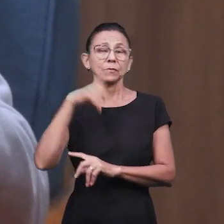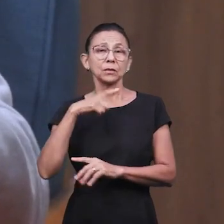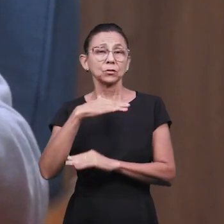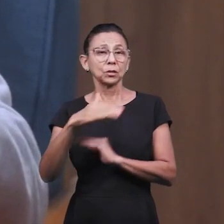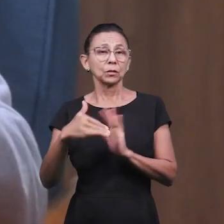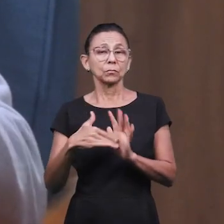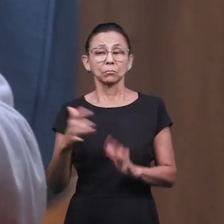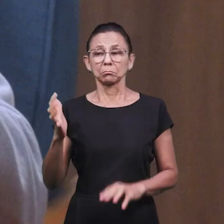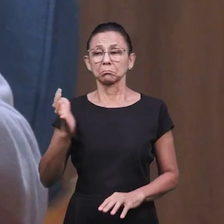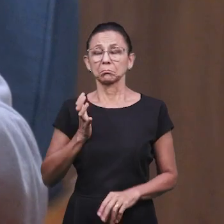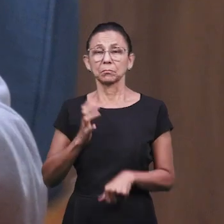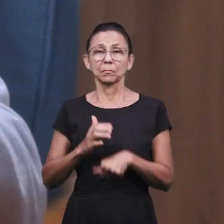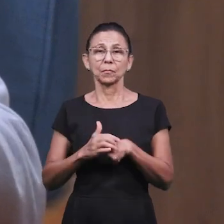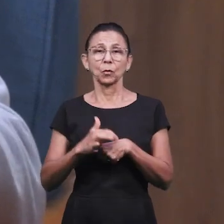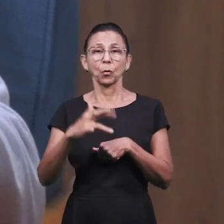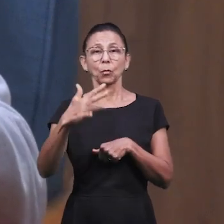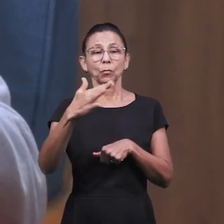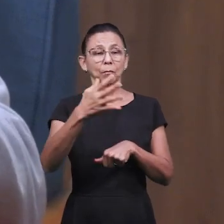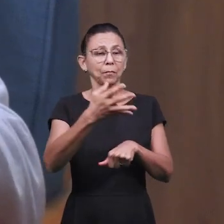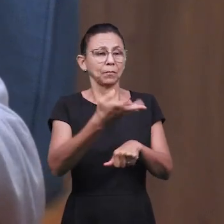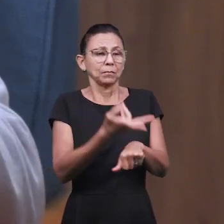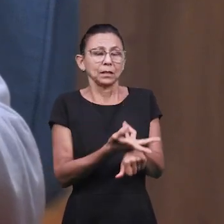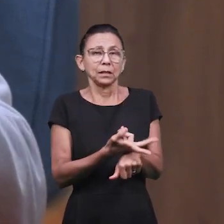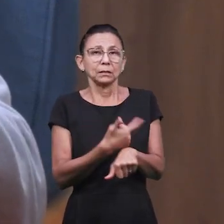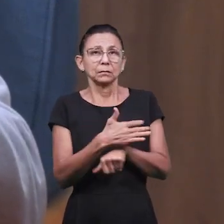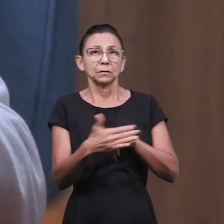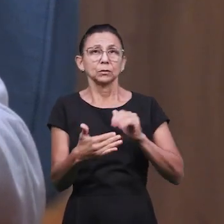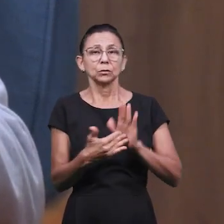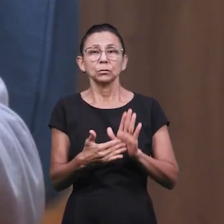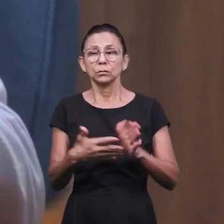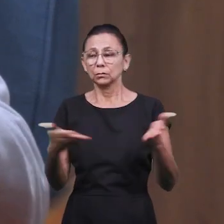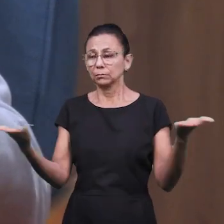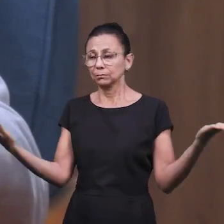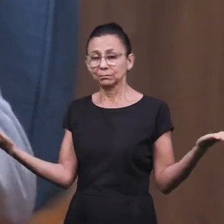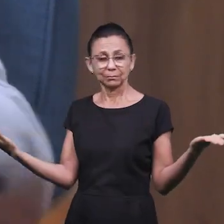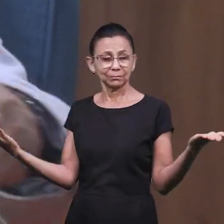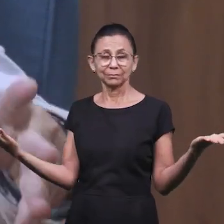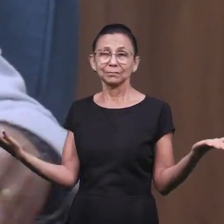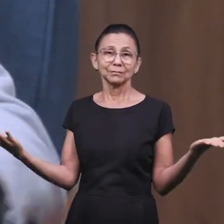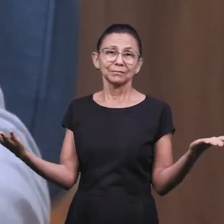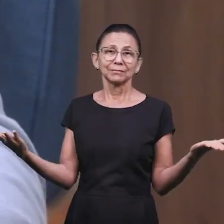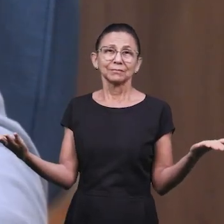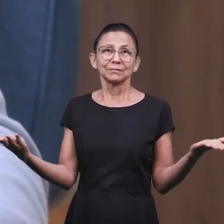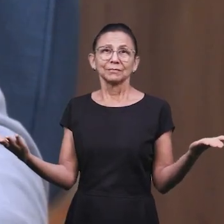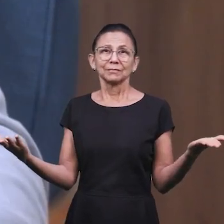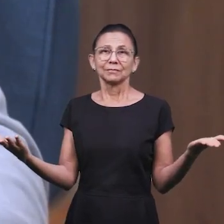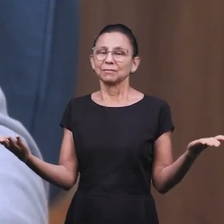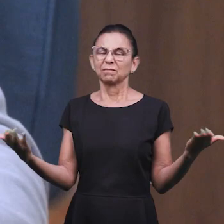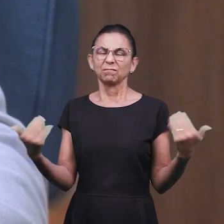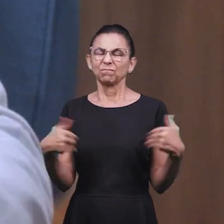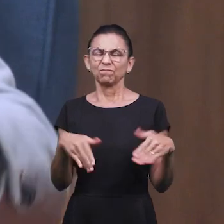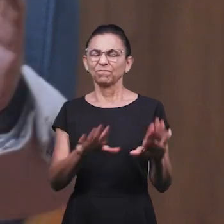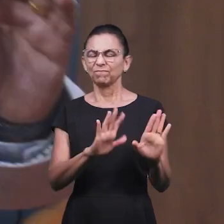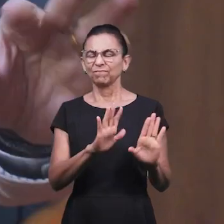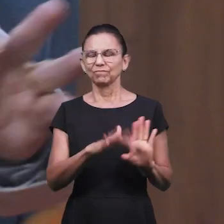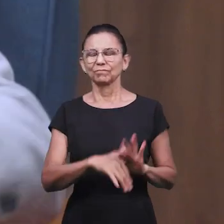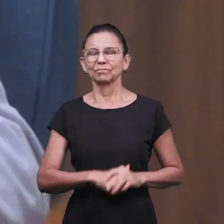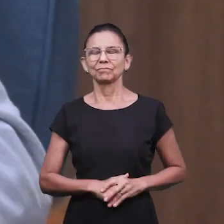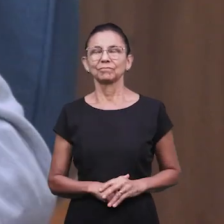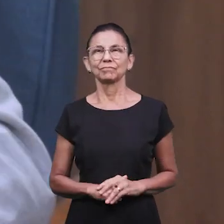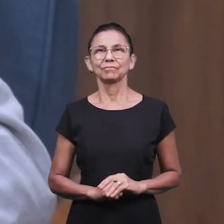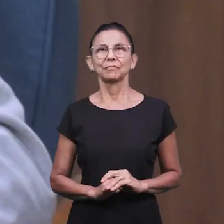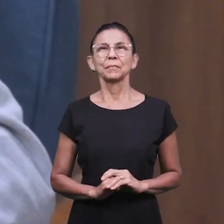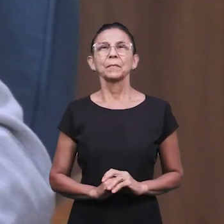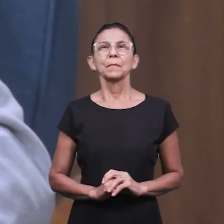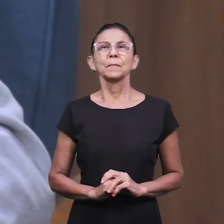acesso. Riquezas, ouro, prata, tudo estava à disposição dele. Uhum. Mas ele não ora por